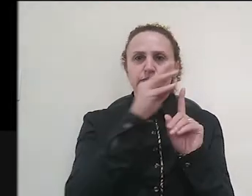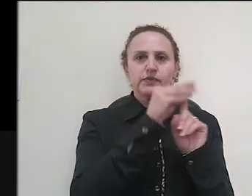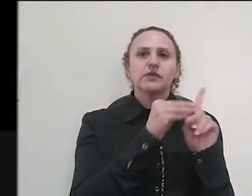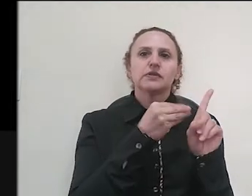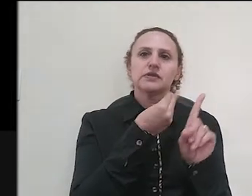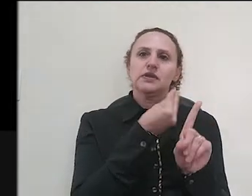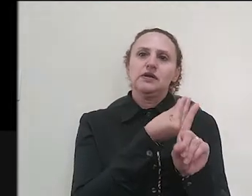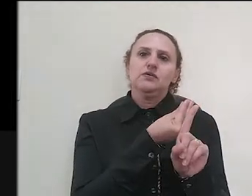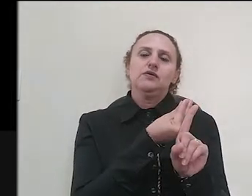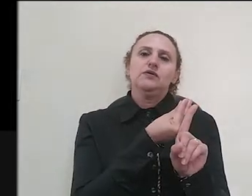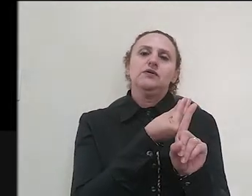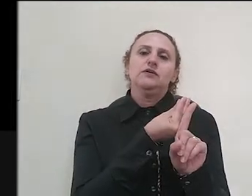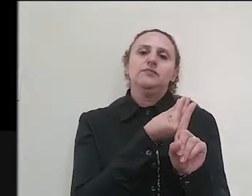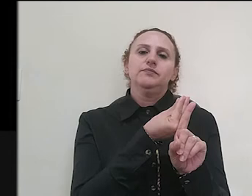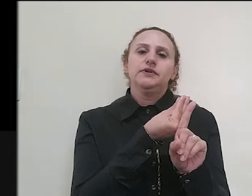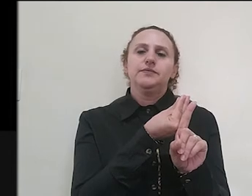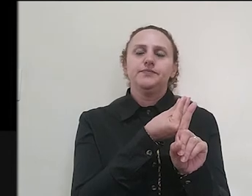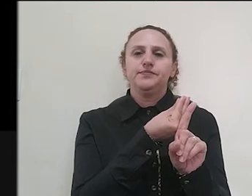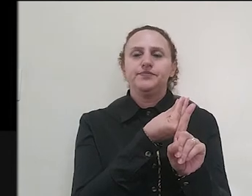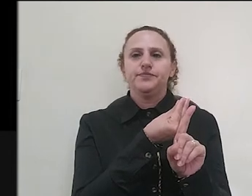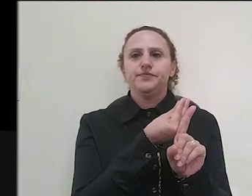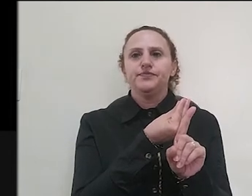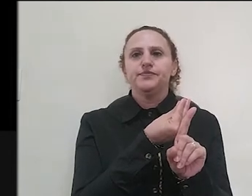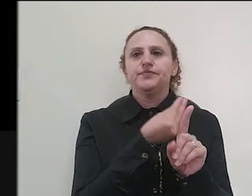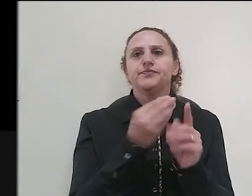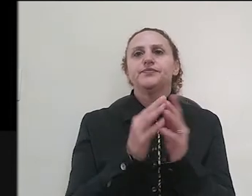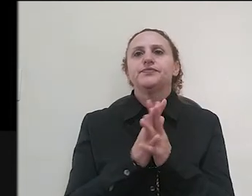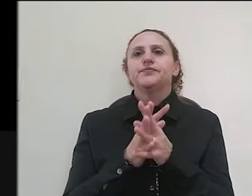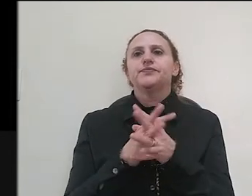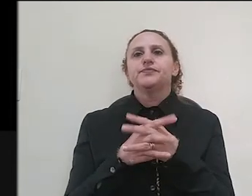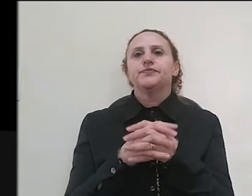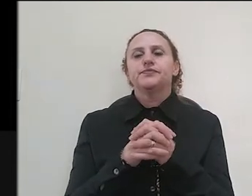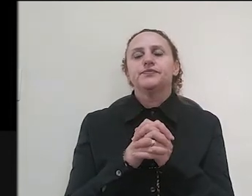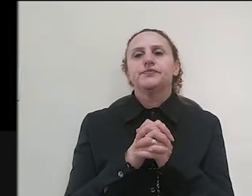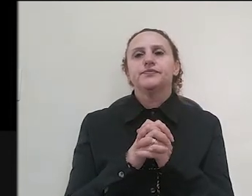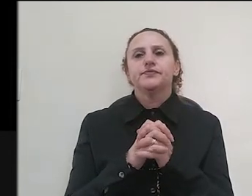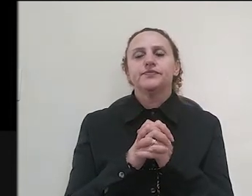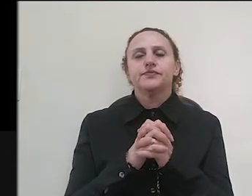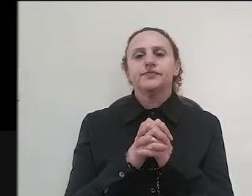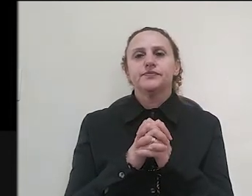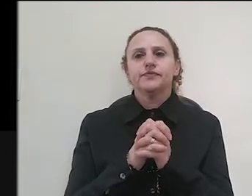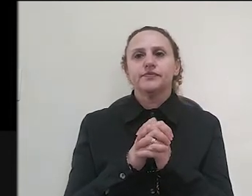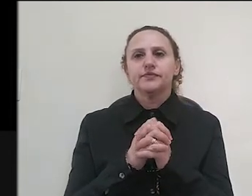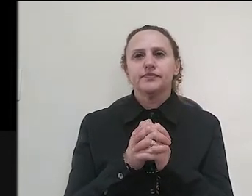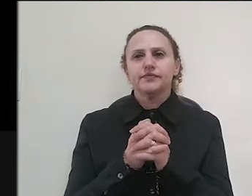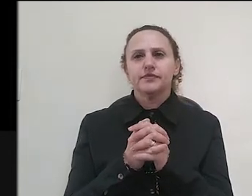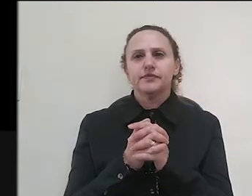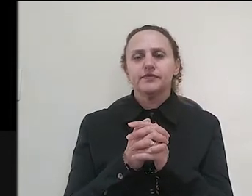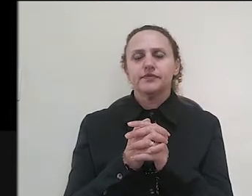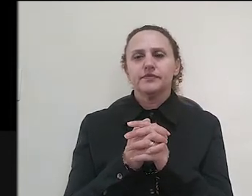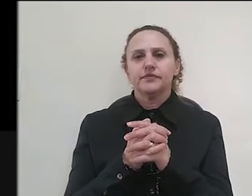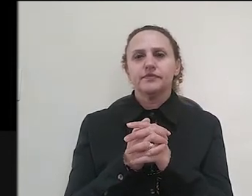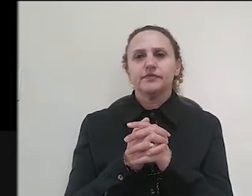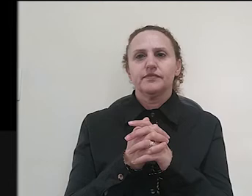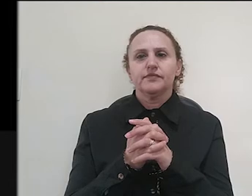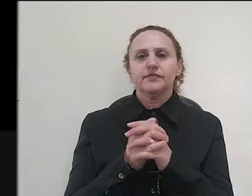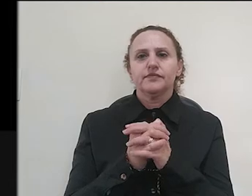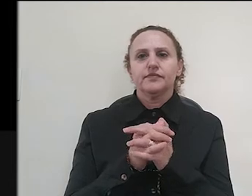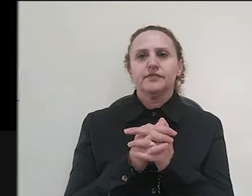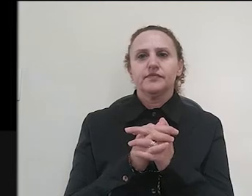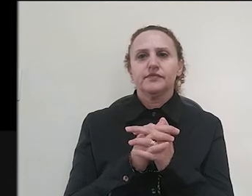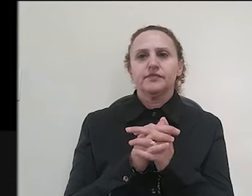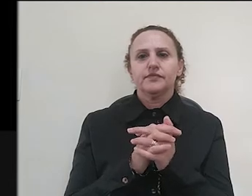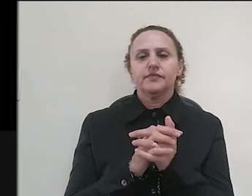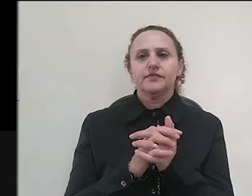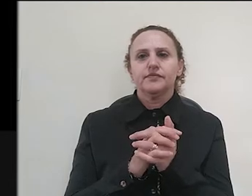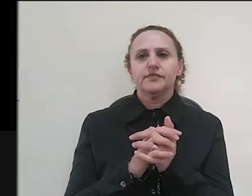pela criação, né, do teto da Capela Sistina, e também dessa magnífica escultura que se chama